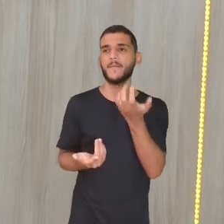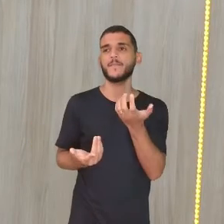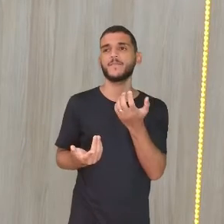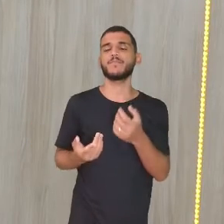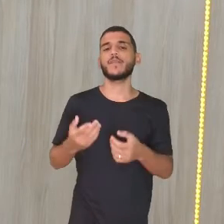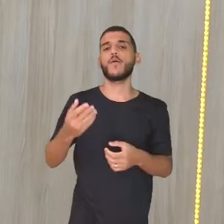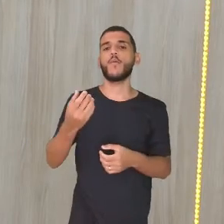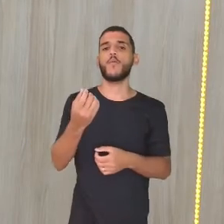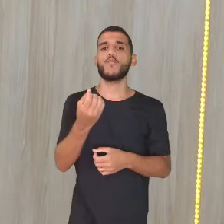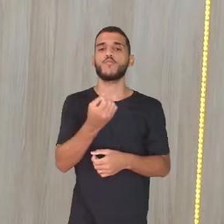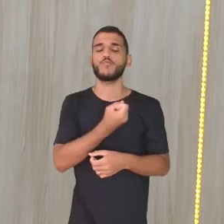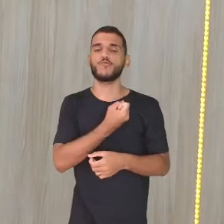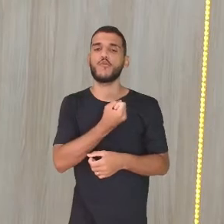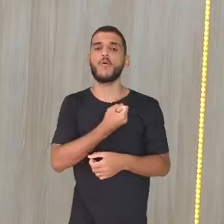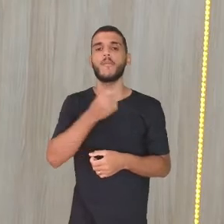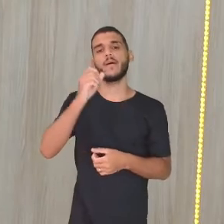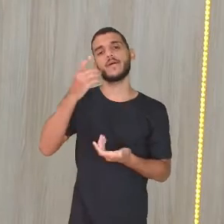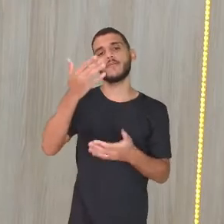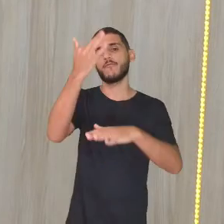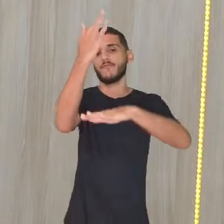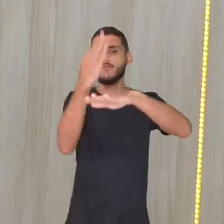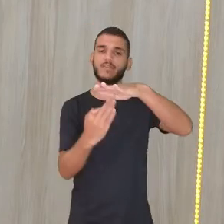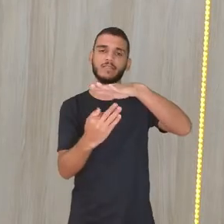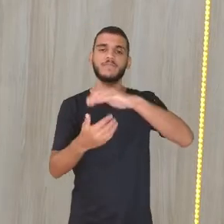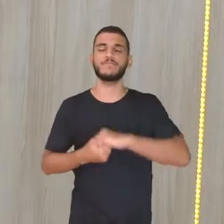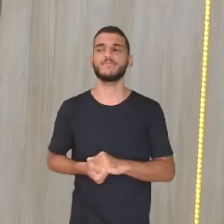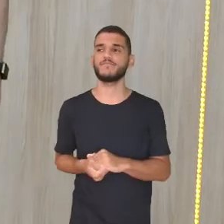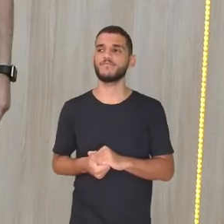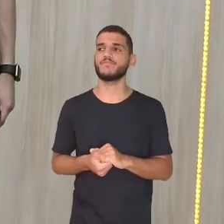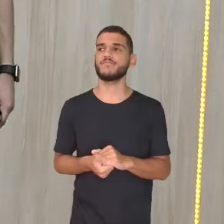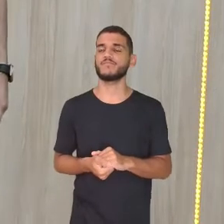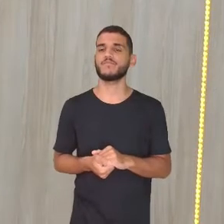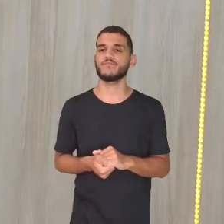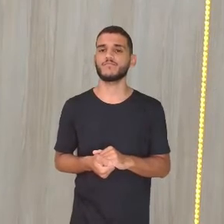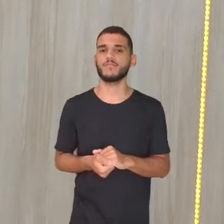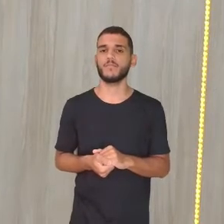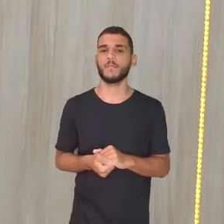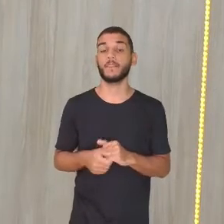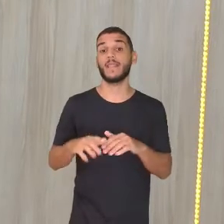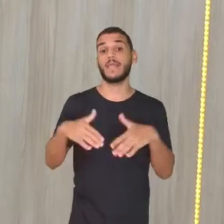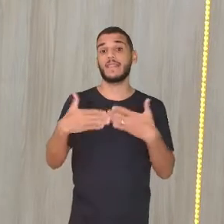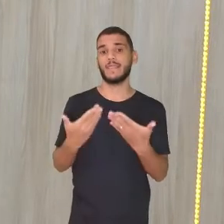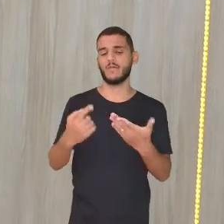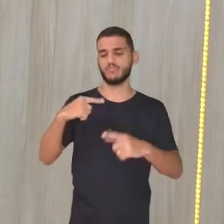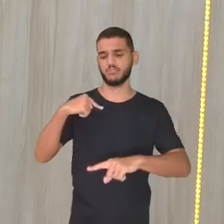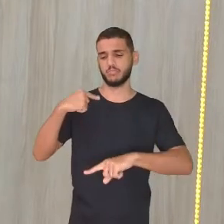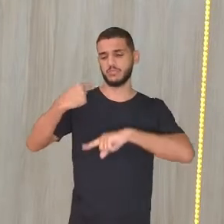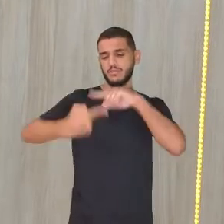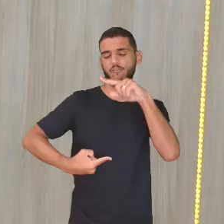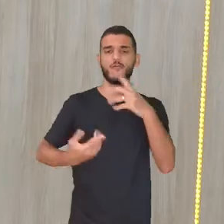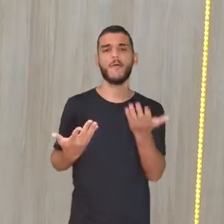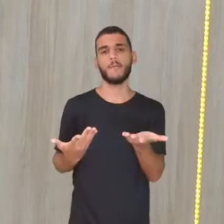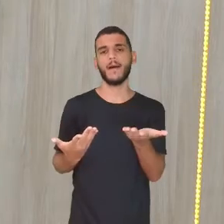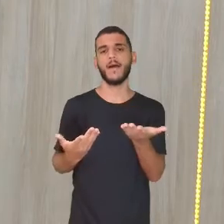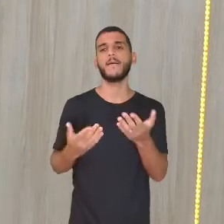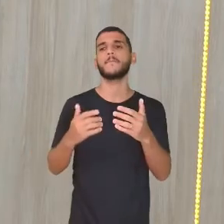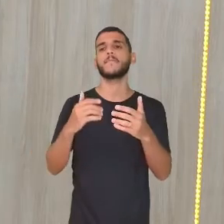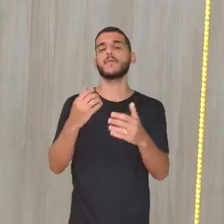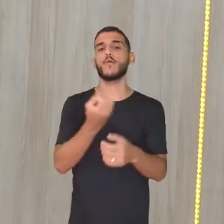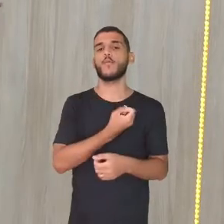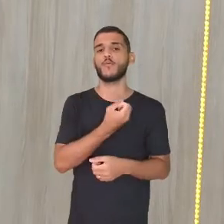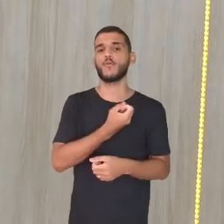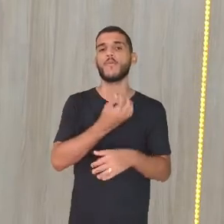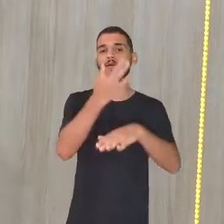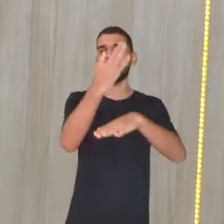dízima periódica para um número fracionário. Porque transformar um número fracionário em uma dízima periódica é